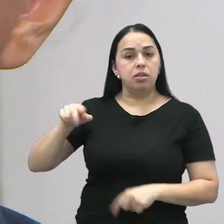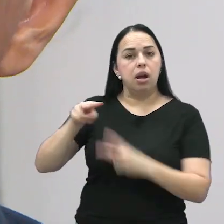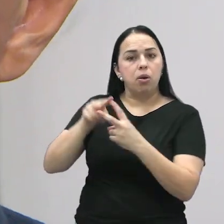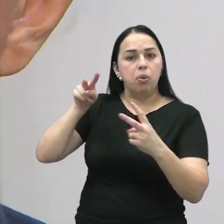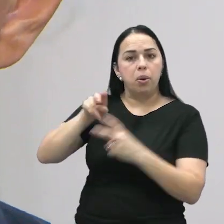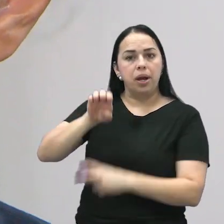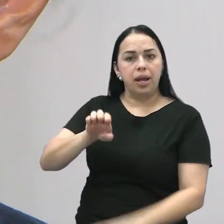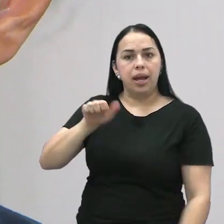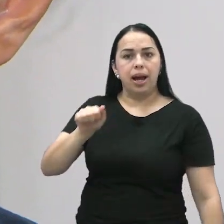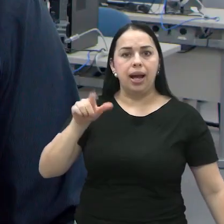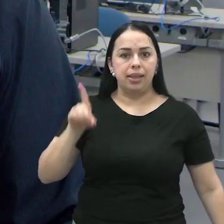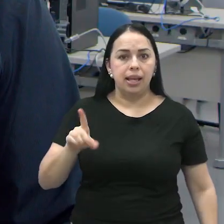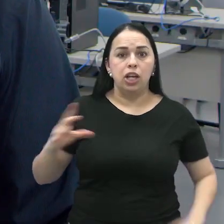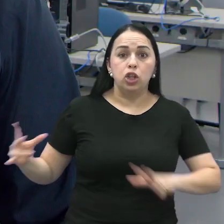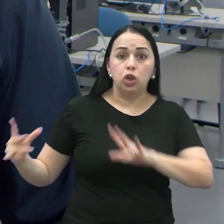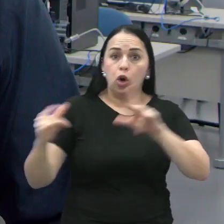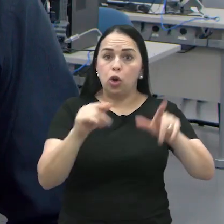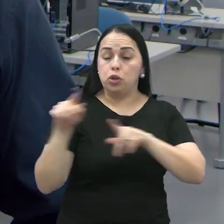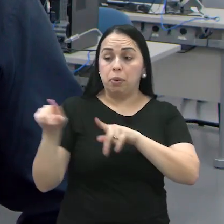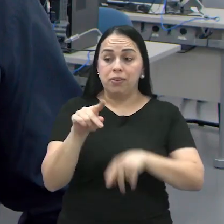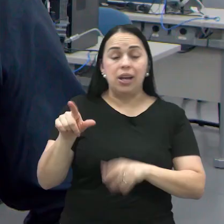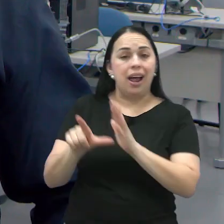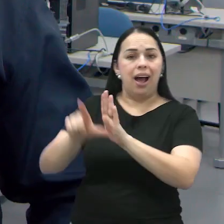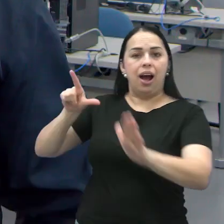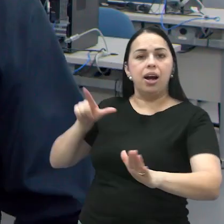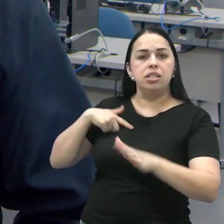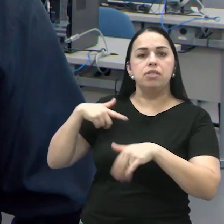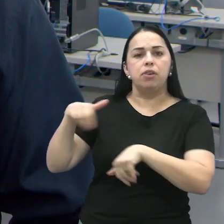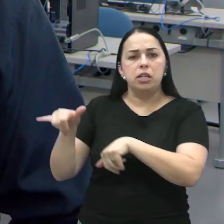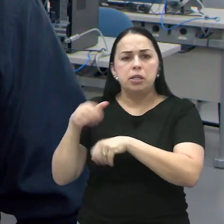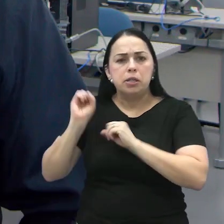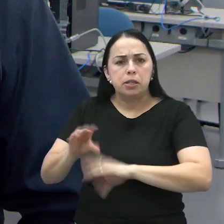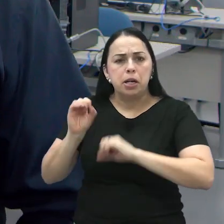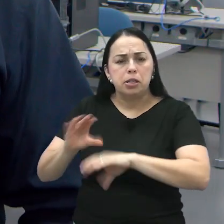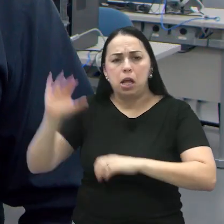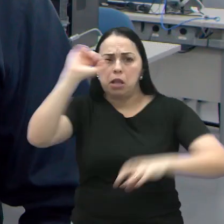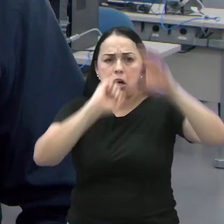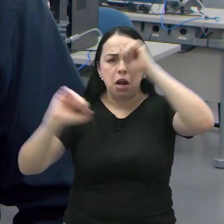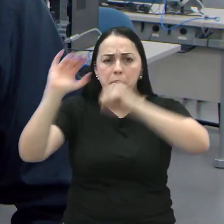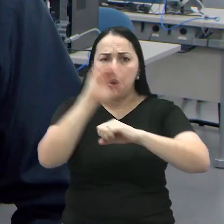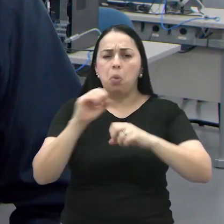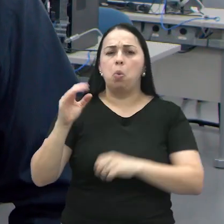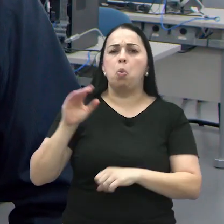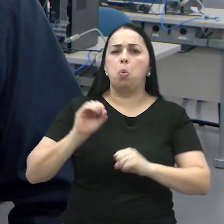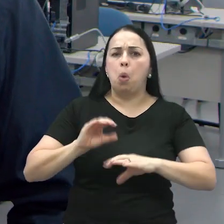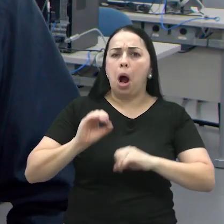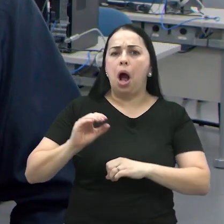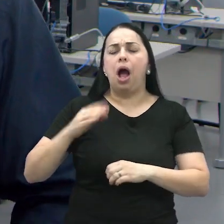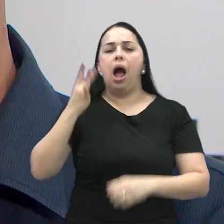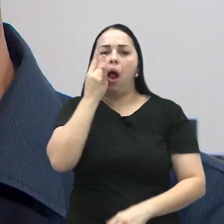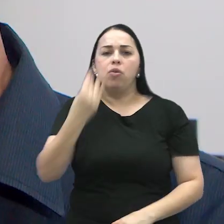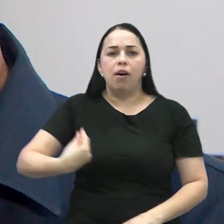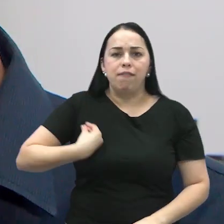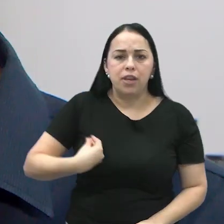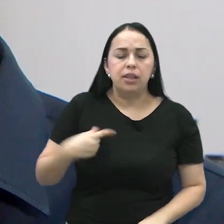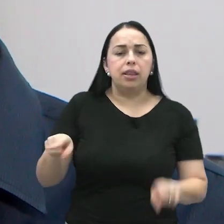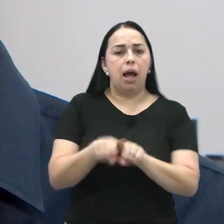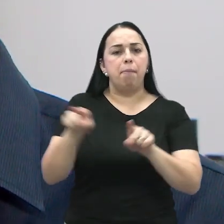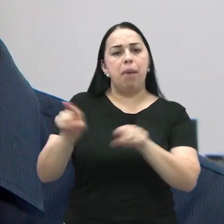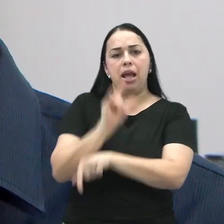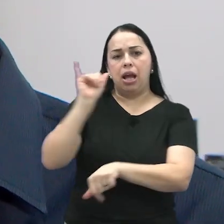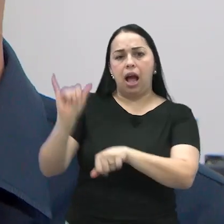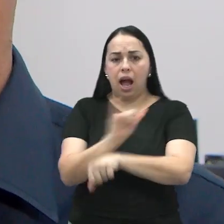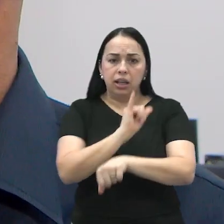educação à distância conta que todos os professores foram treinados para usar a ferramenta, com aulas ao vivo, além de